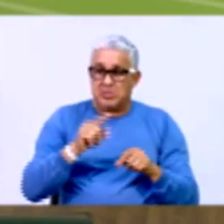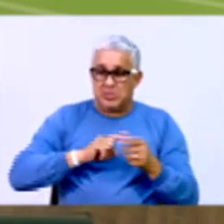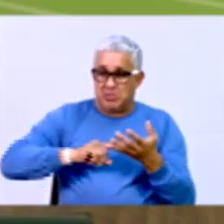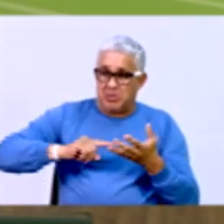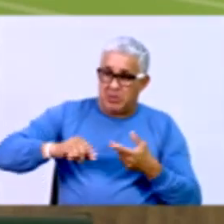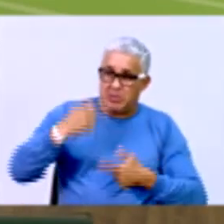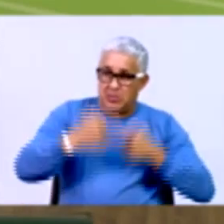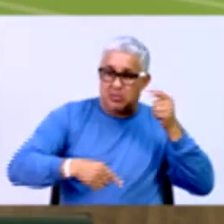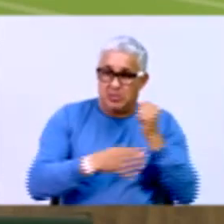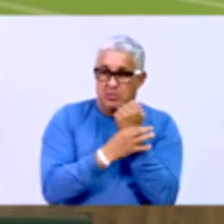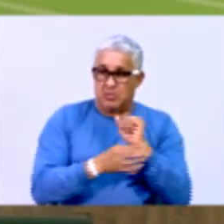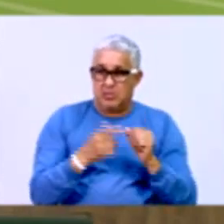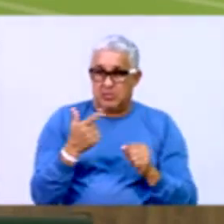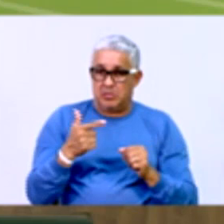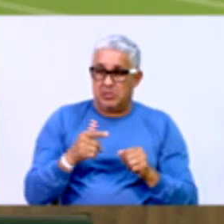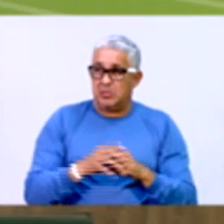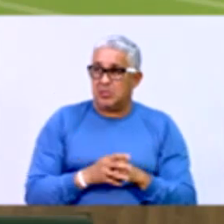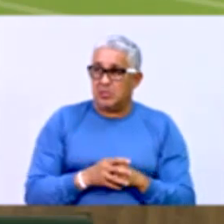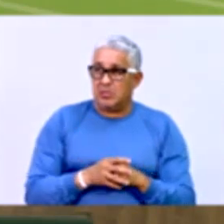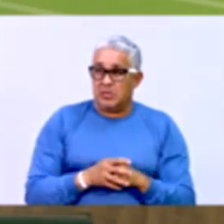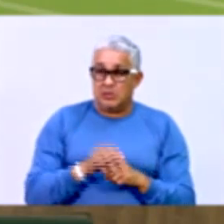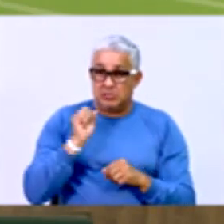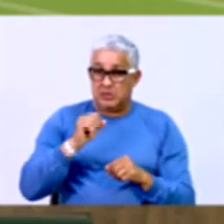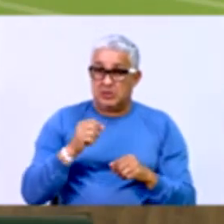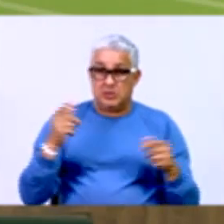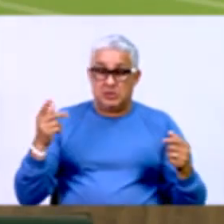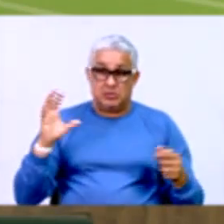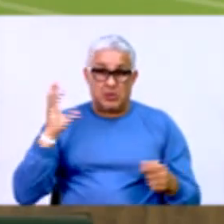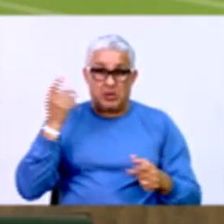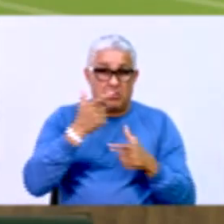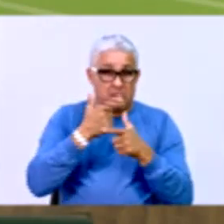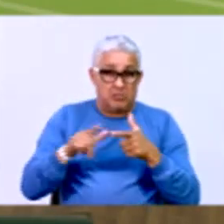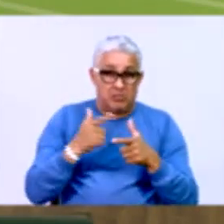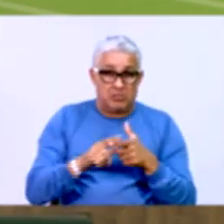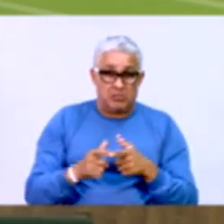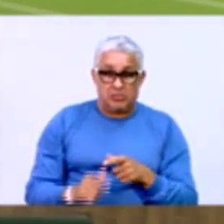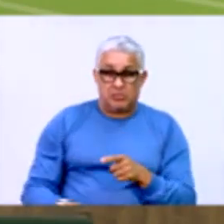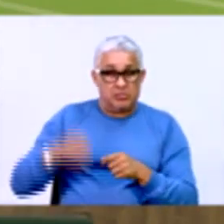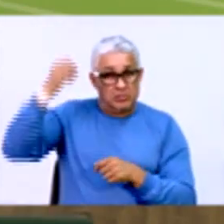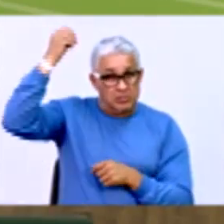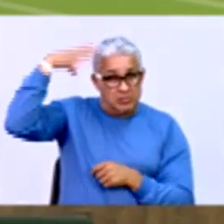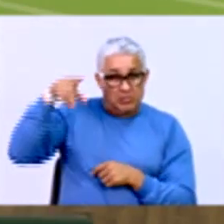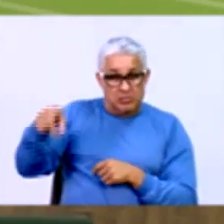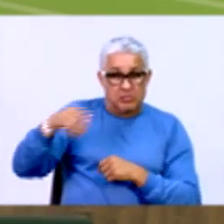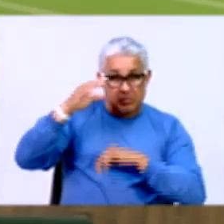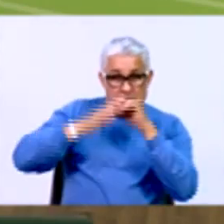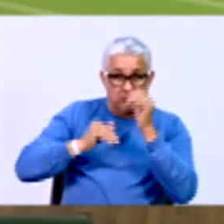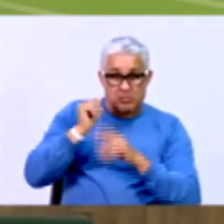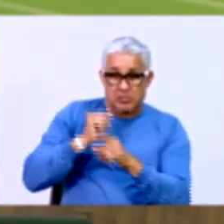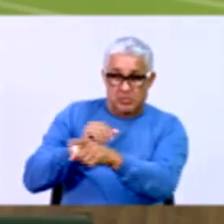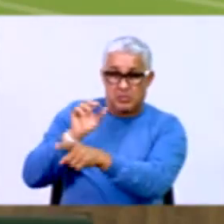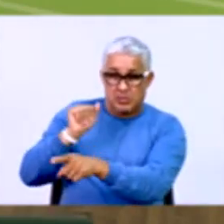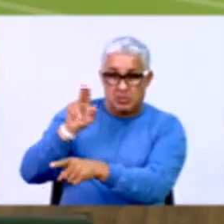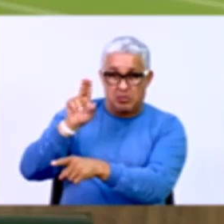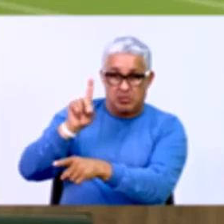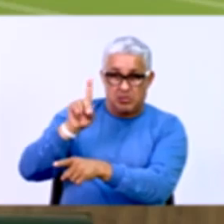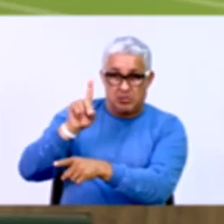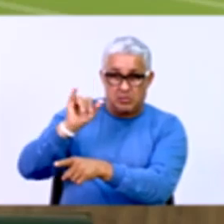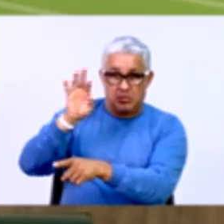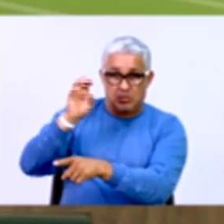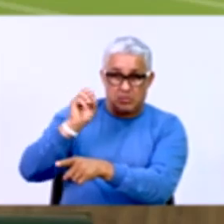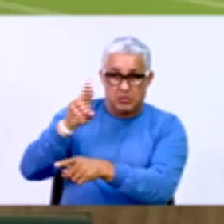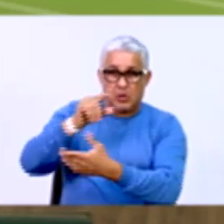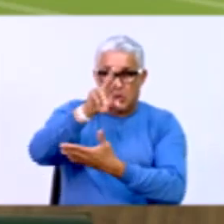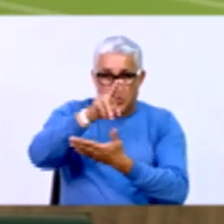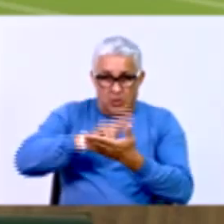aplicadas, e acontecer algum problema, o profissional, o auditor que lançou esse